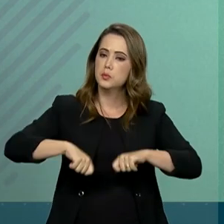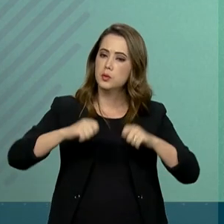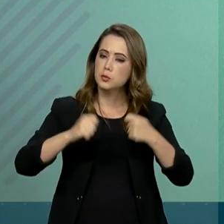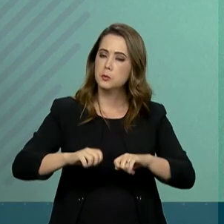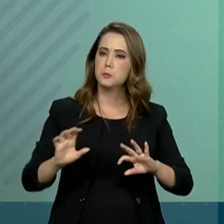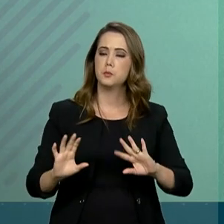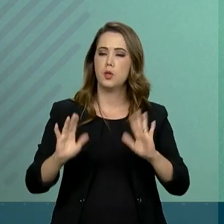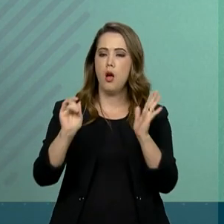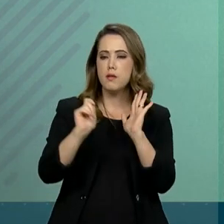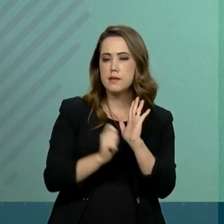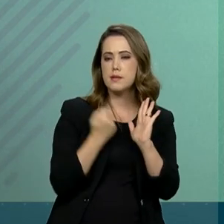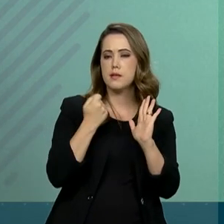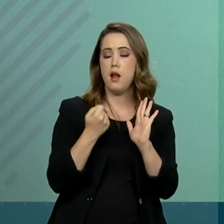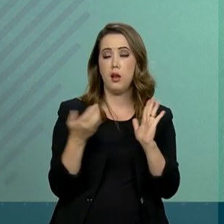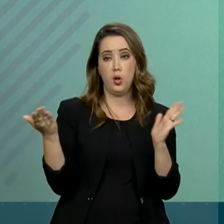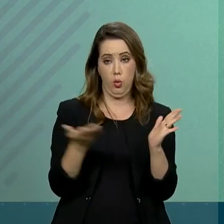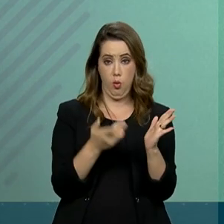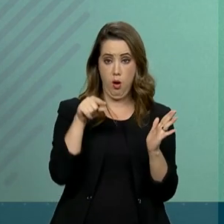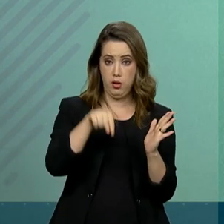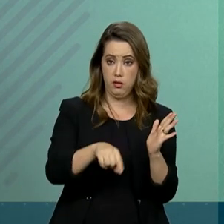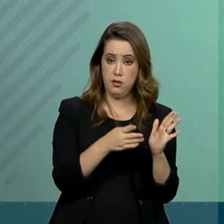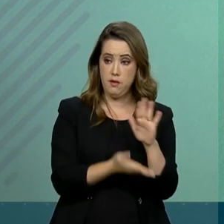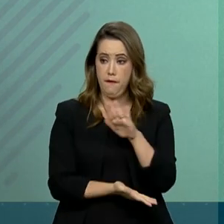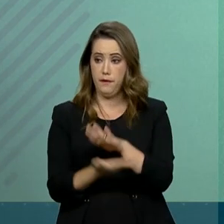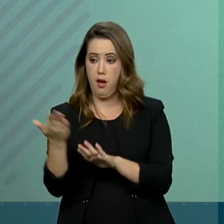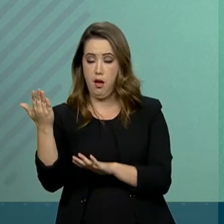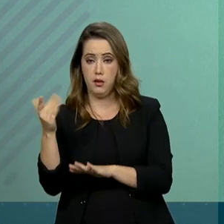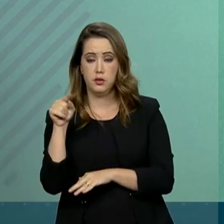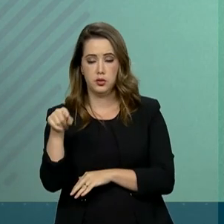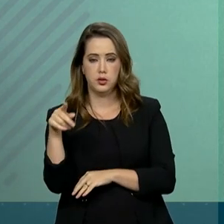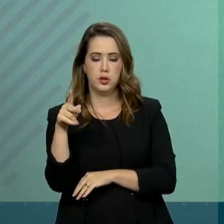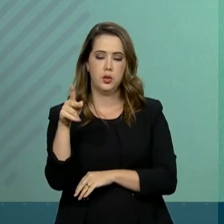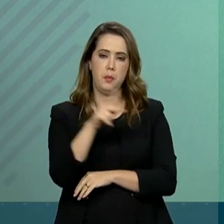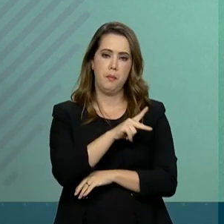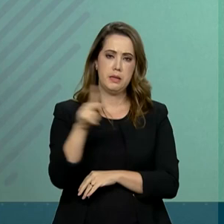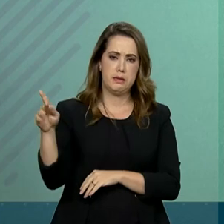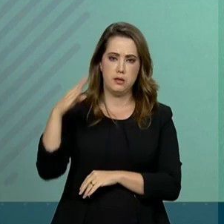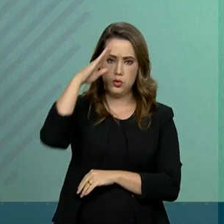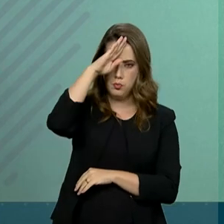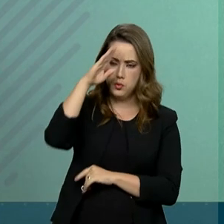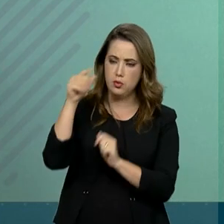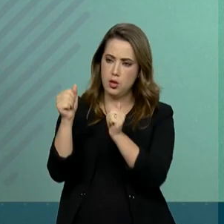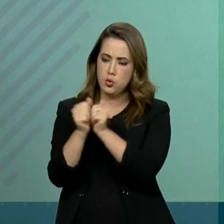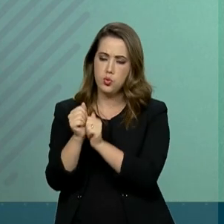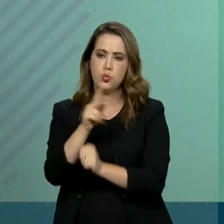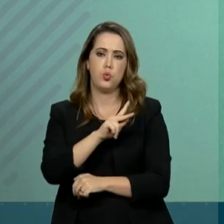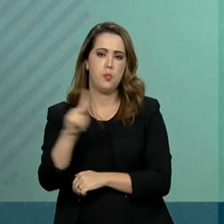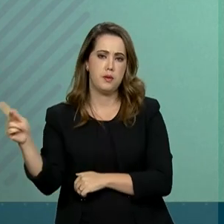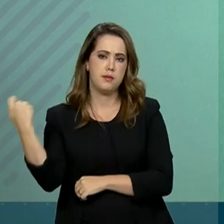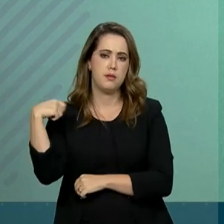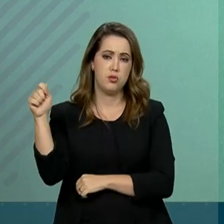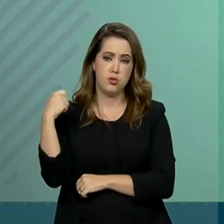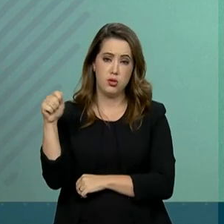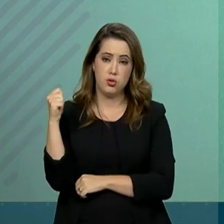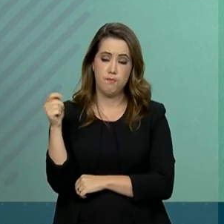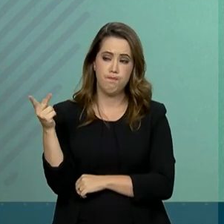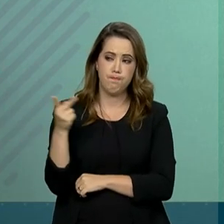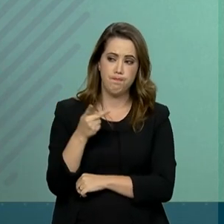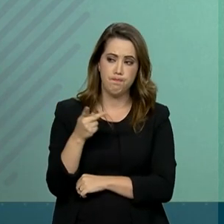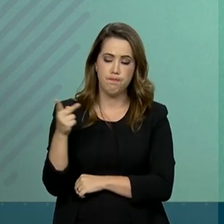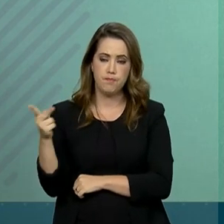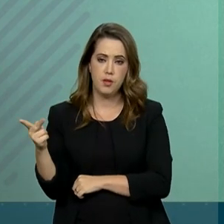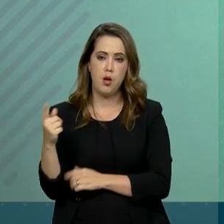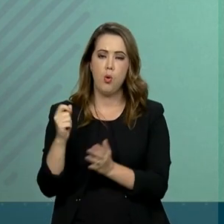celebradas durante a viagem de encontro bilateral com a argentina ainda estão em fase de